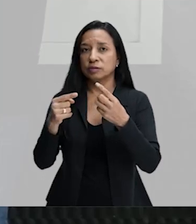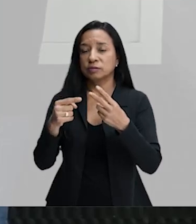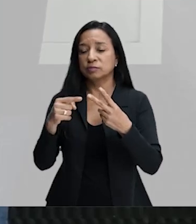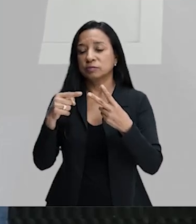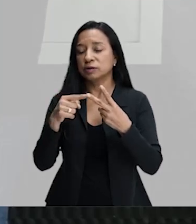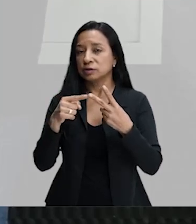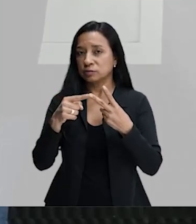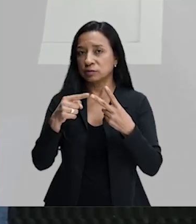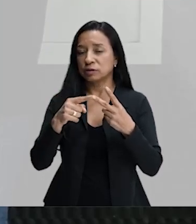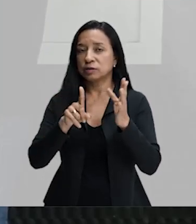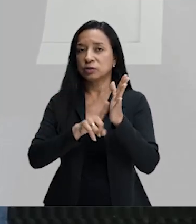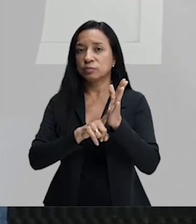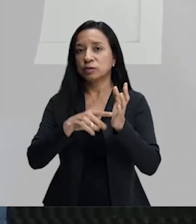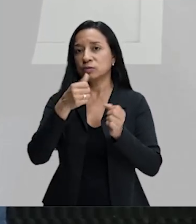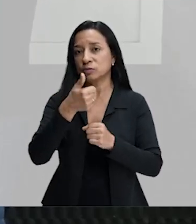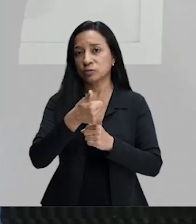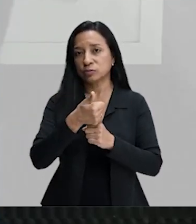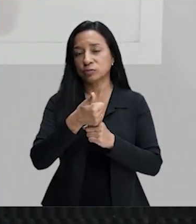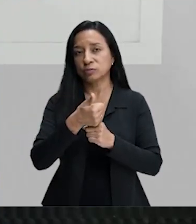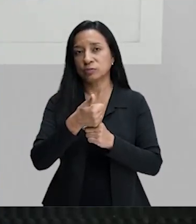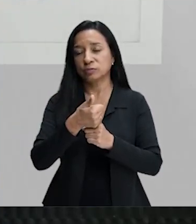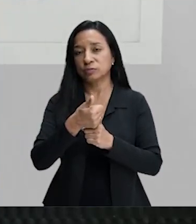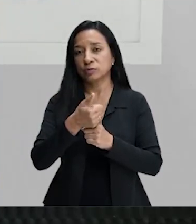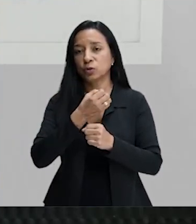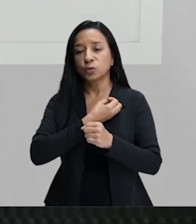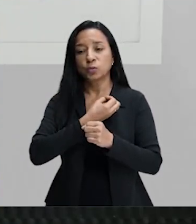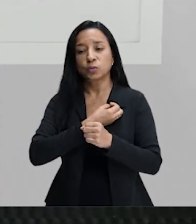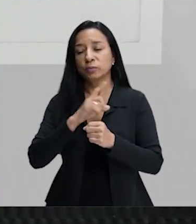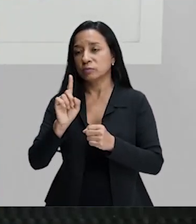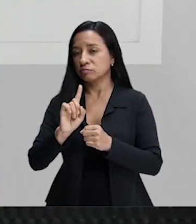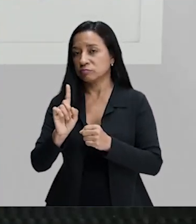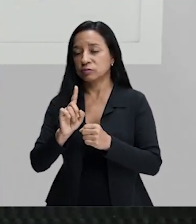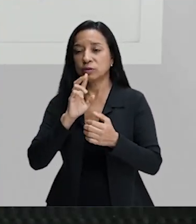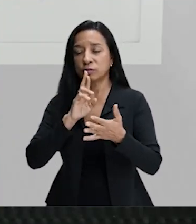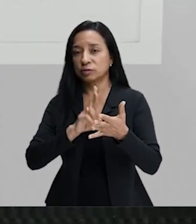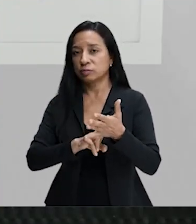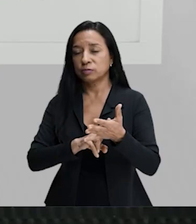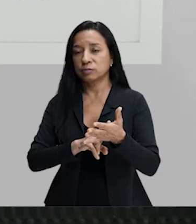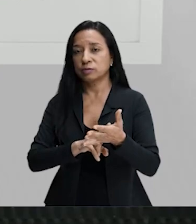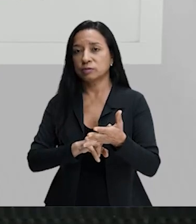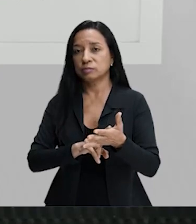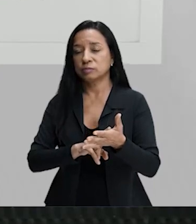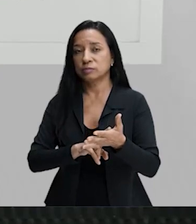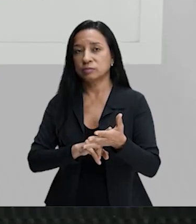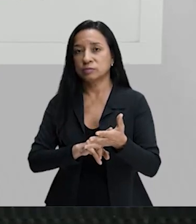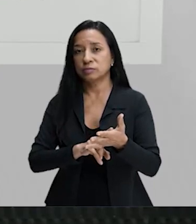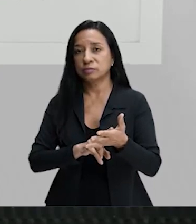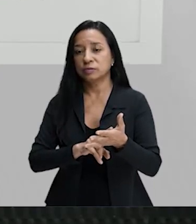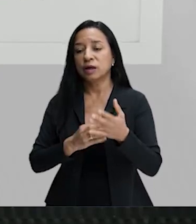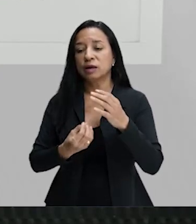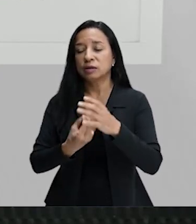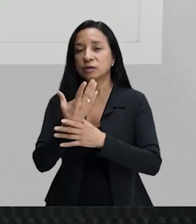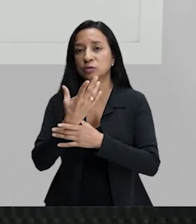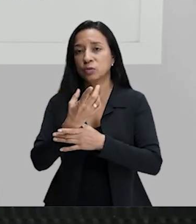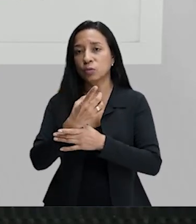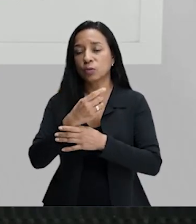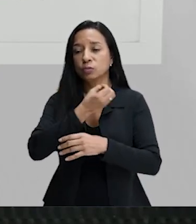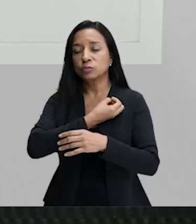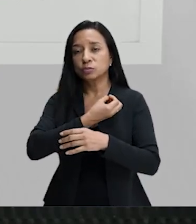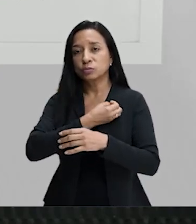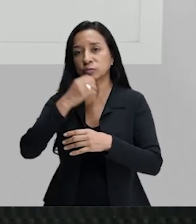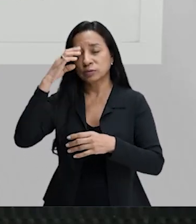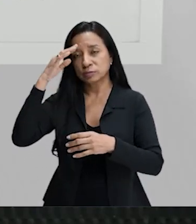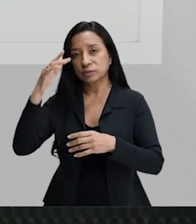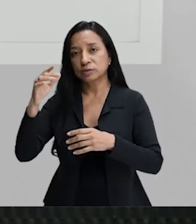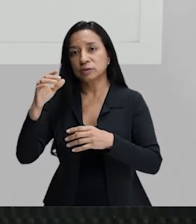de menos 1, que os números reais não resolvem. Se criou o número imaginário, que formou um conjunto maior,